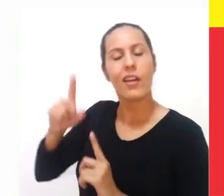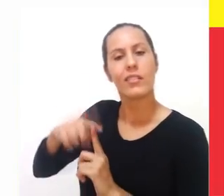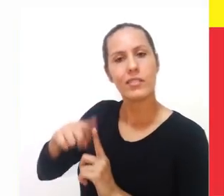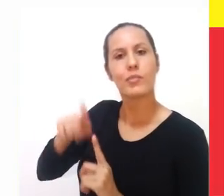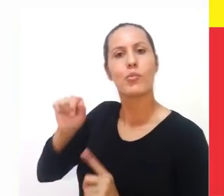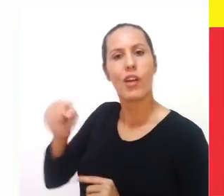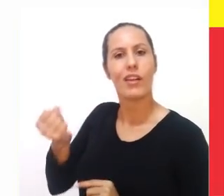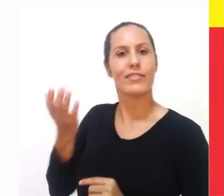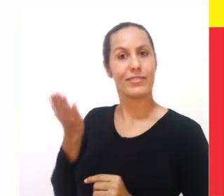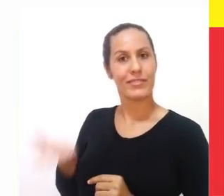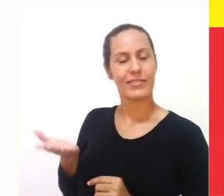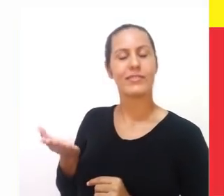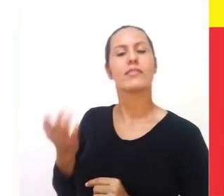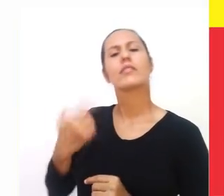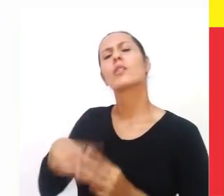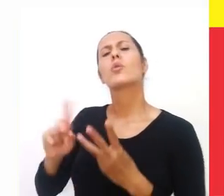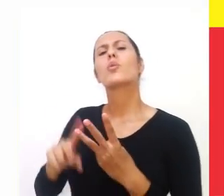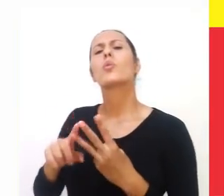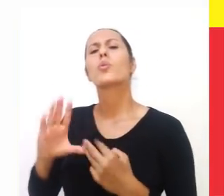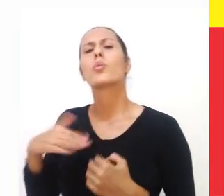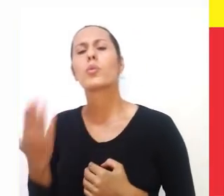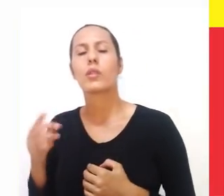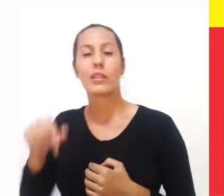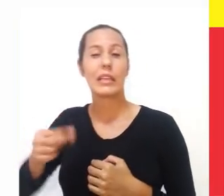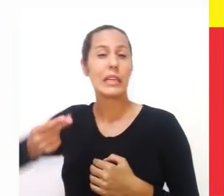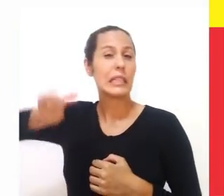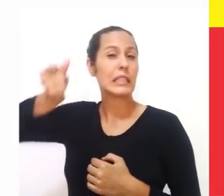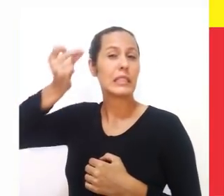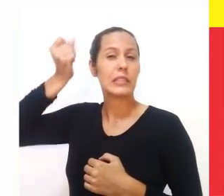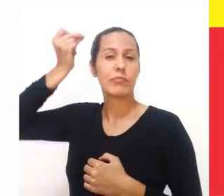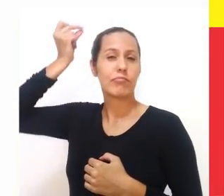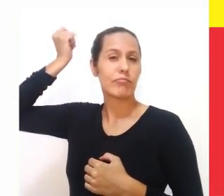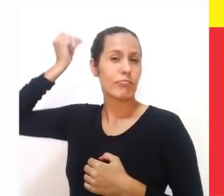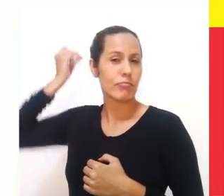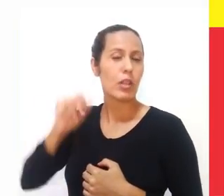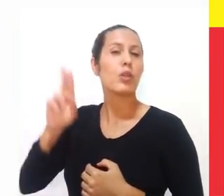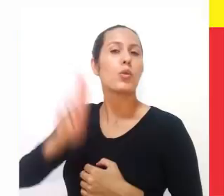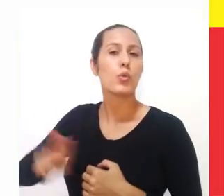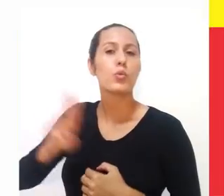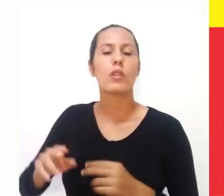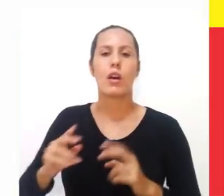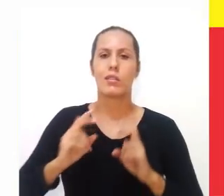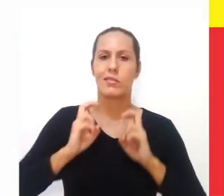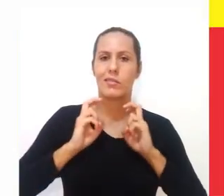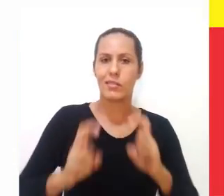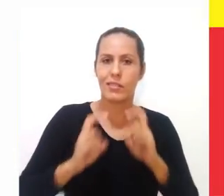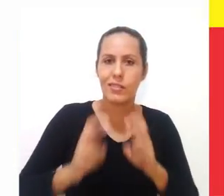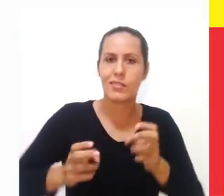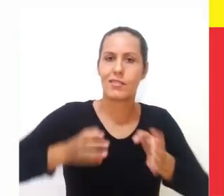natural. Também temos uma outra fonte de energia aí, que foi muito usada